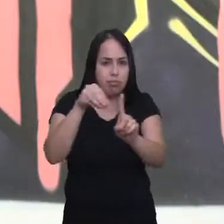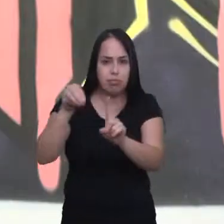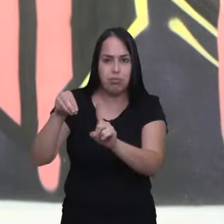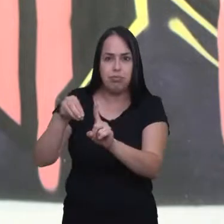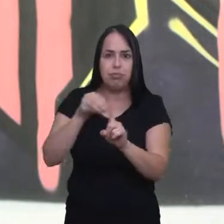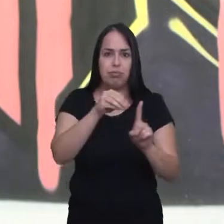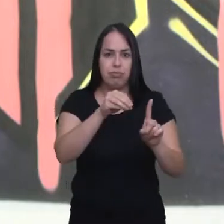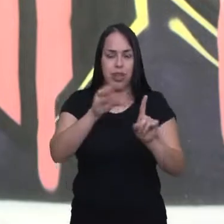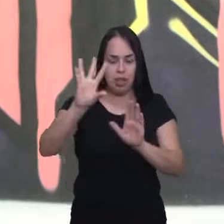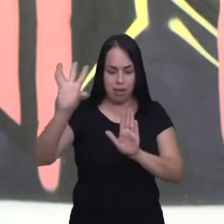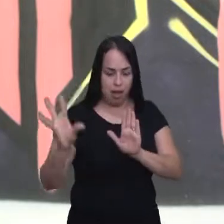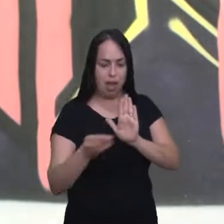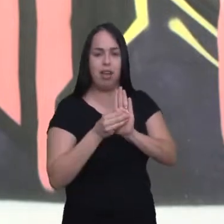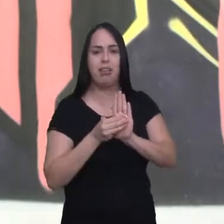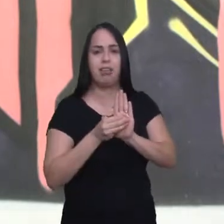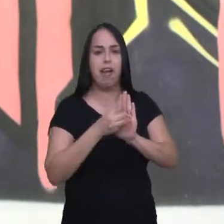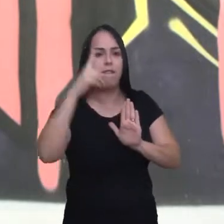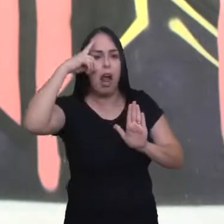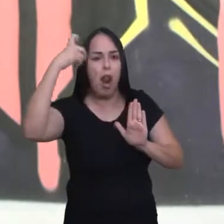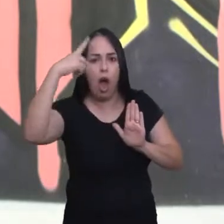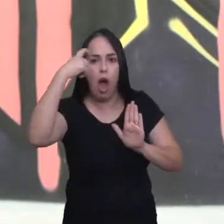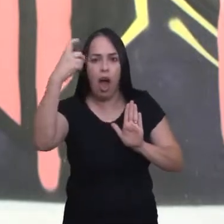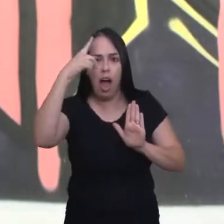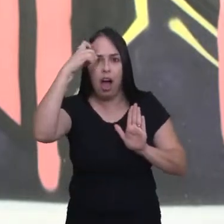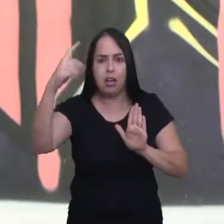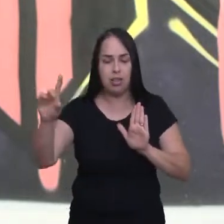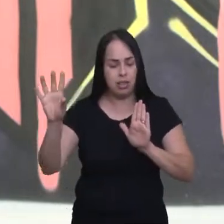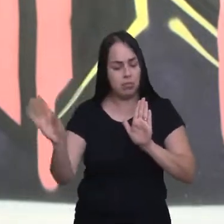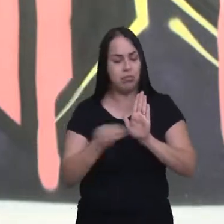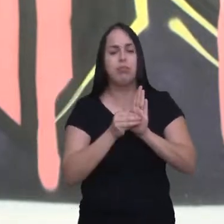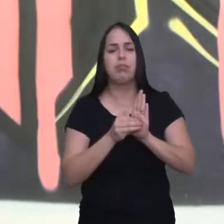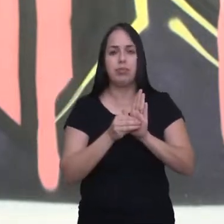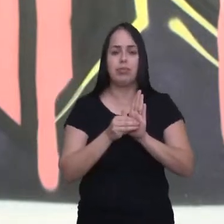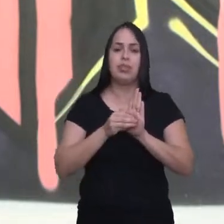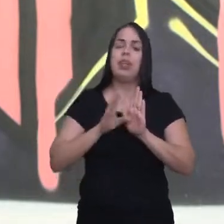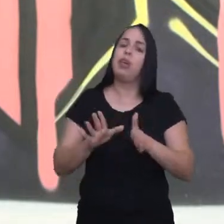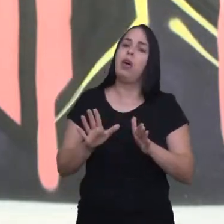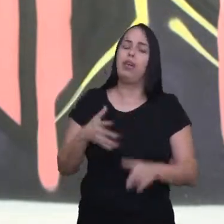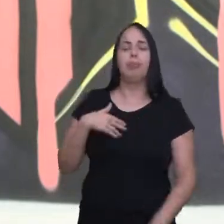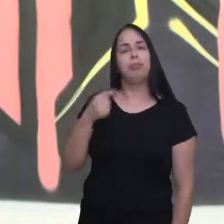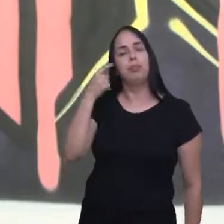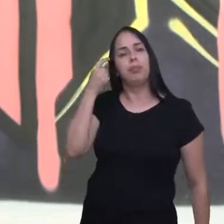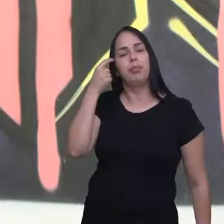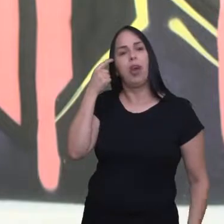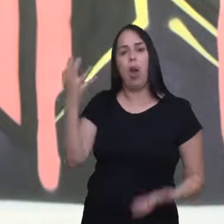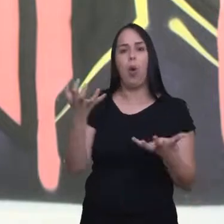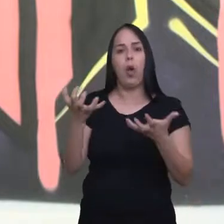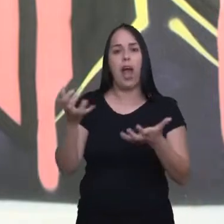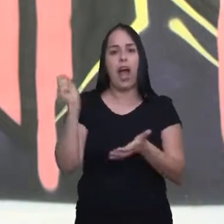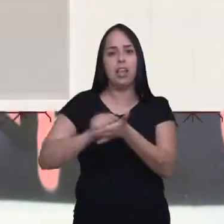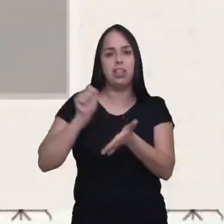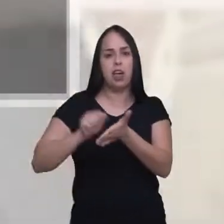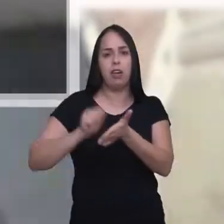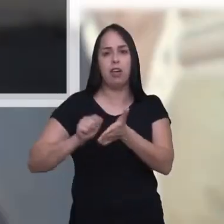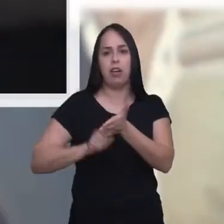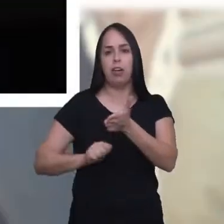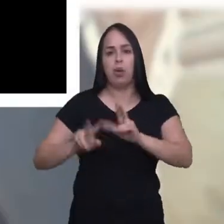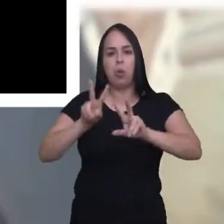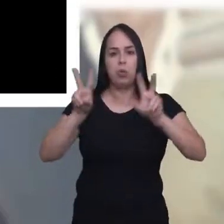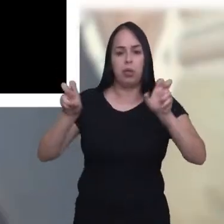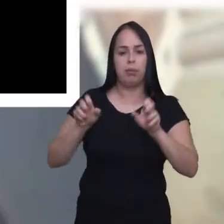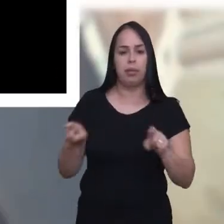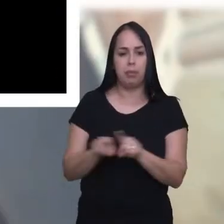vivendo diversas violências e violações dos direitos humanos. Então eu falei, não, é isso que eu quero escrever sobre isso